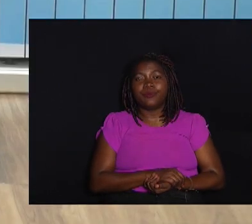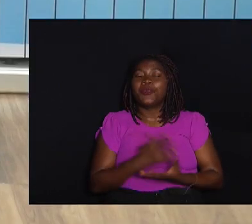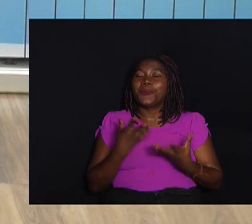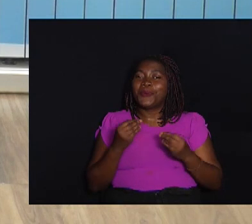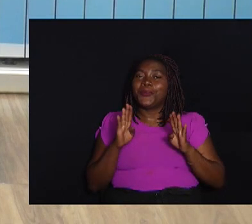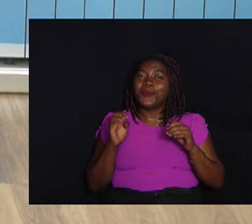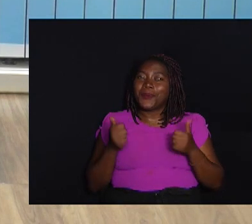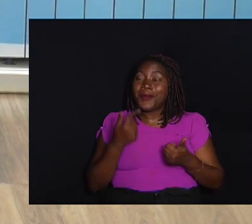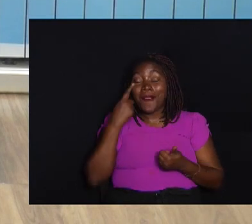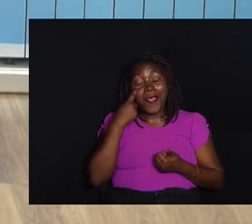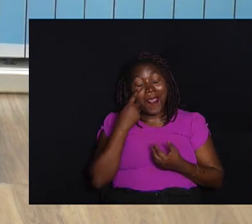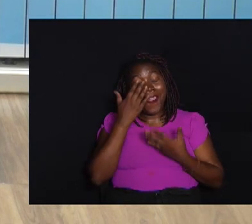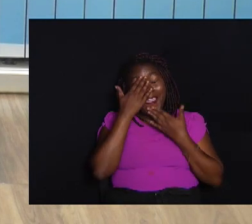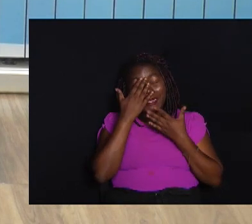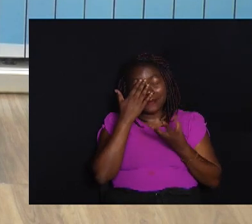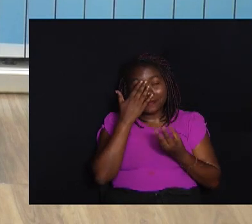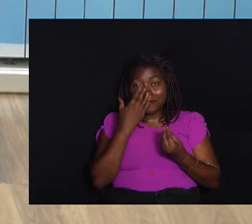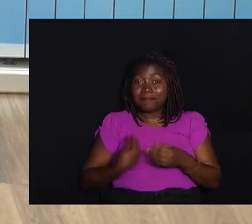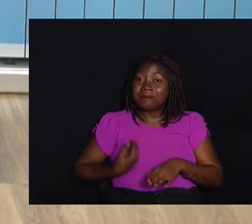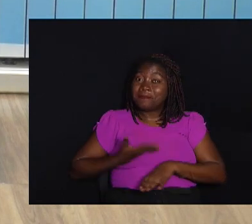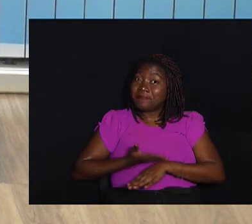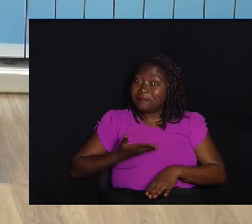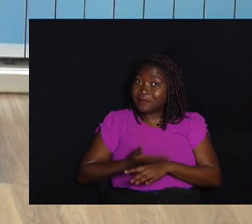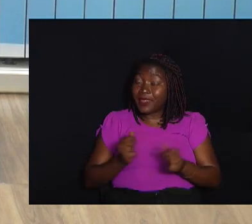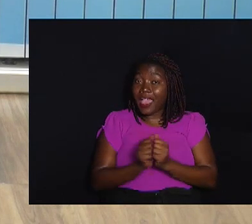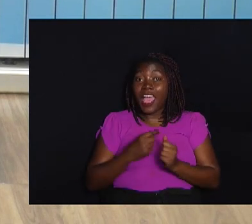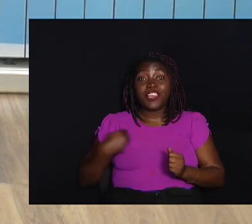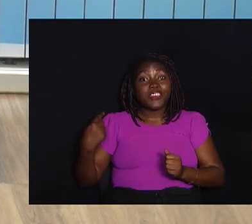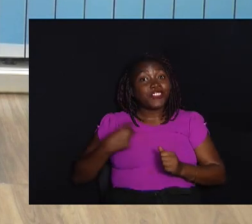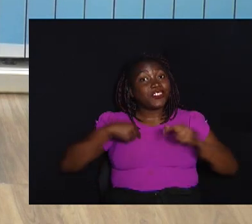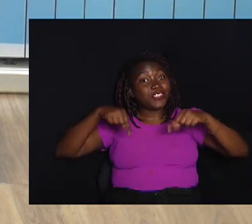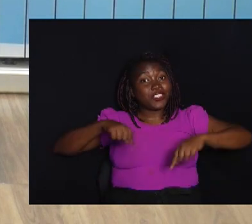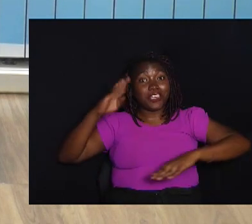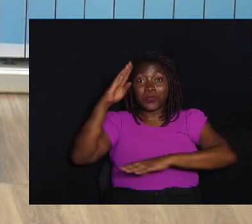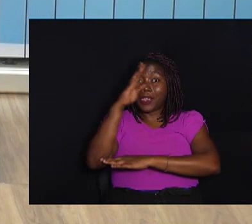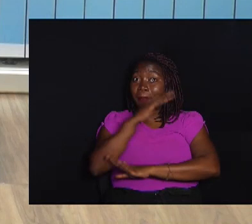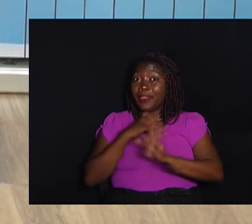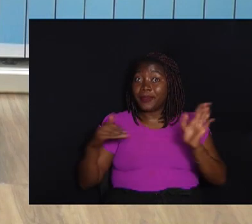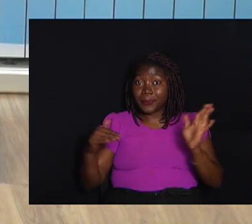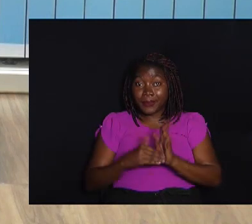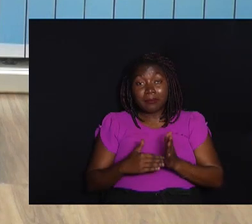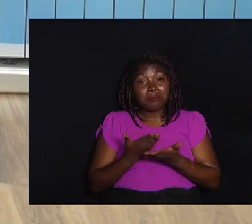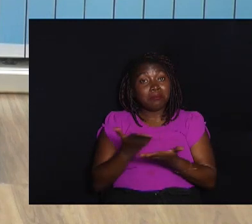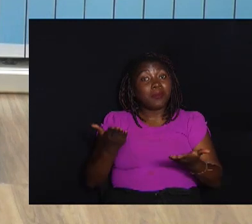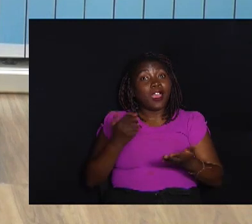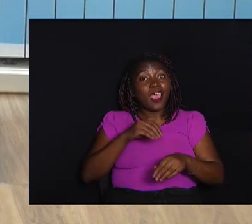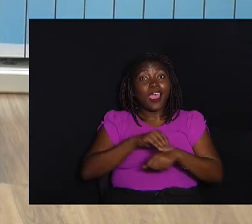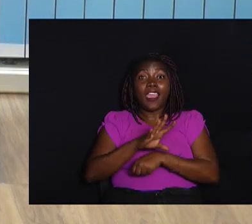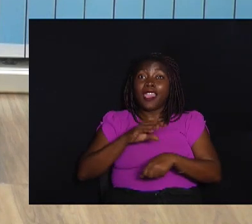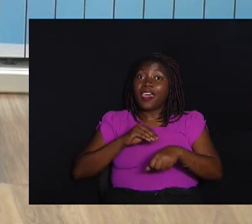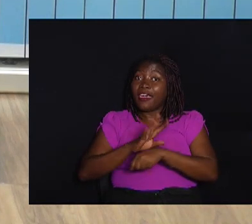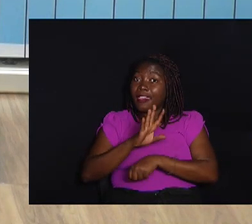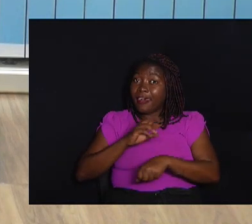quero agradecer demais a sua participação com a gente aqui no Câmara Total e essas informações, né, que a senhora acabou de